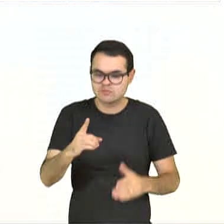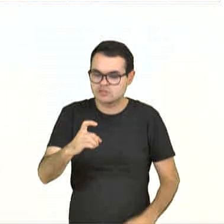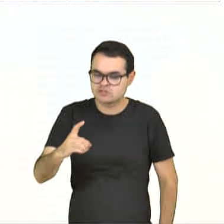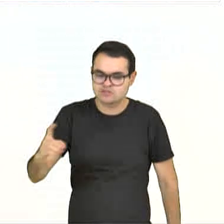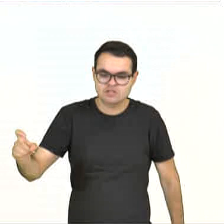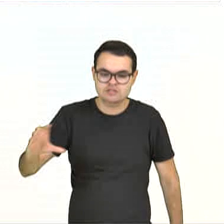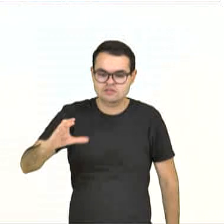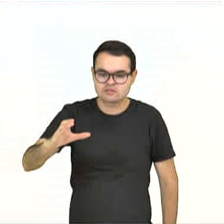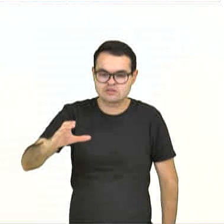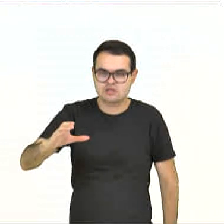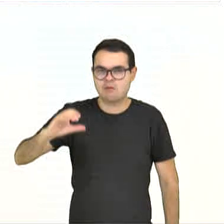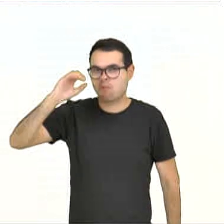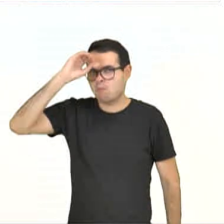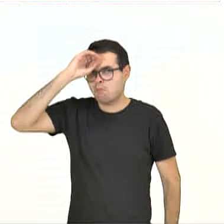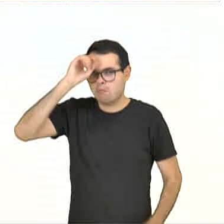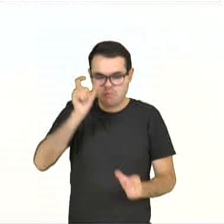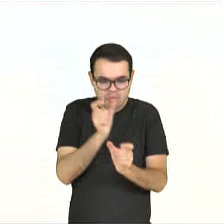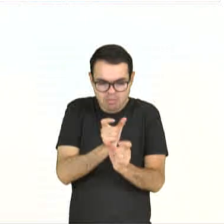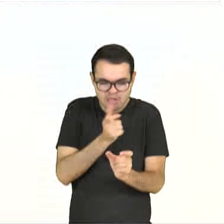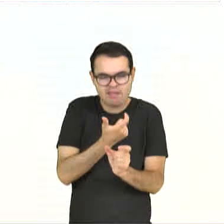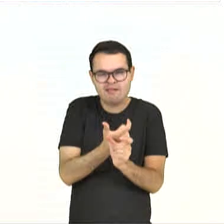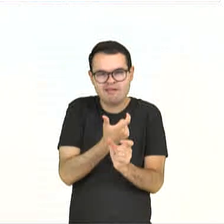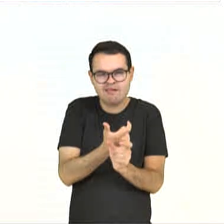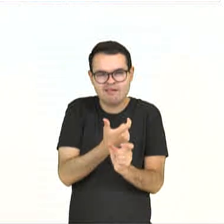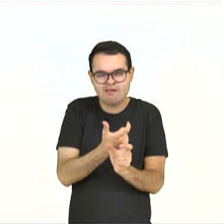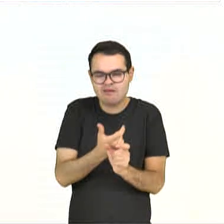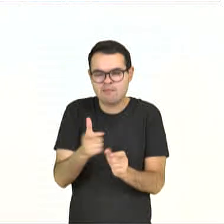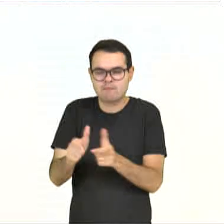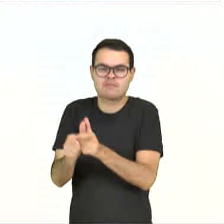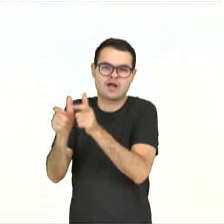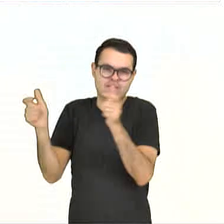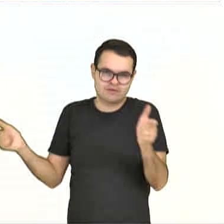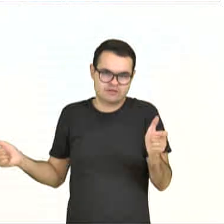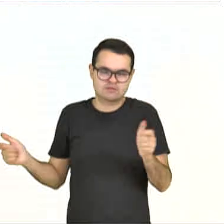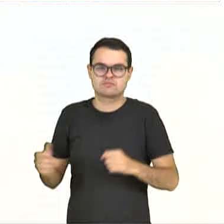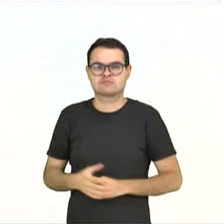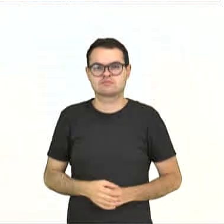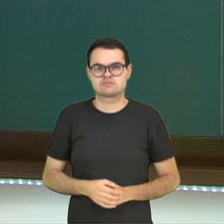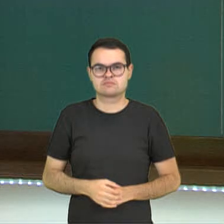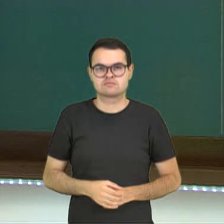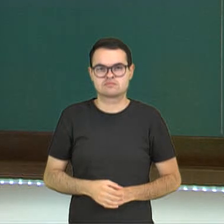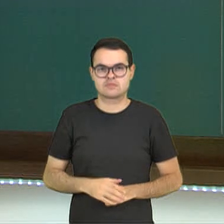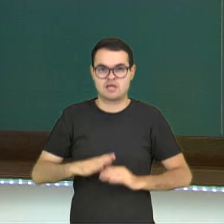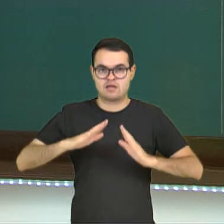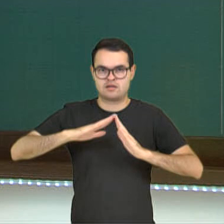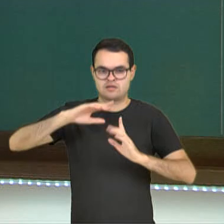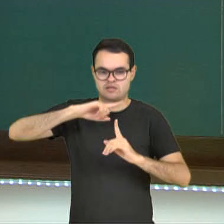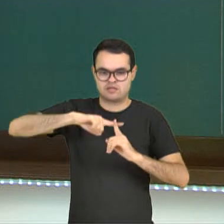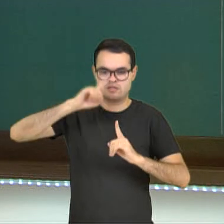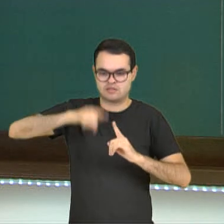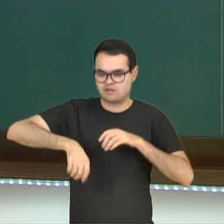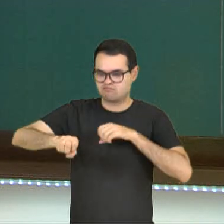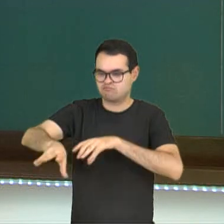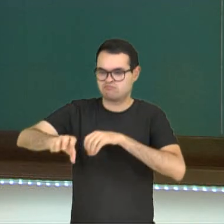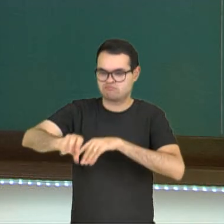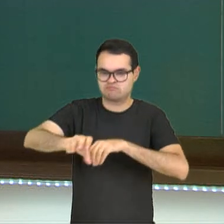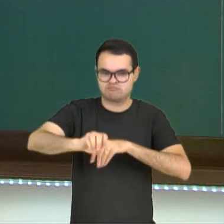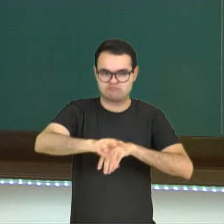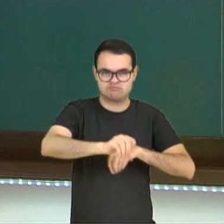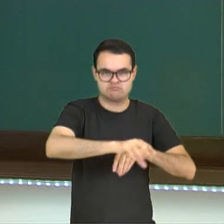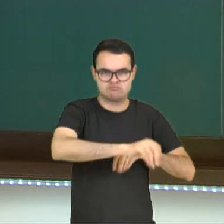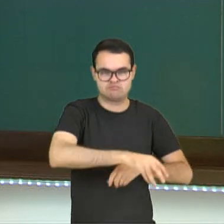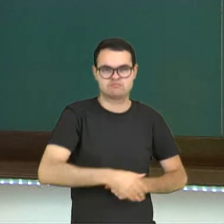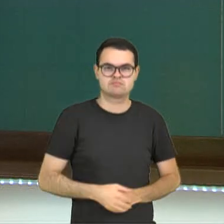religioso, analfabetismo da maioria da população. Então, a igreja é quem ensinava,